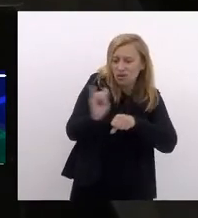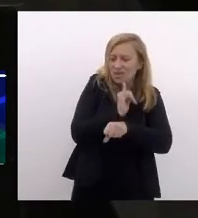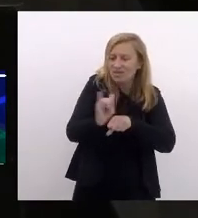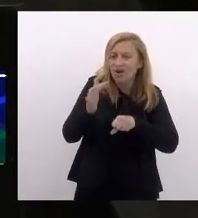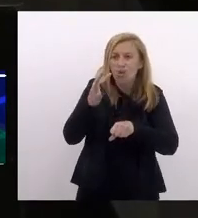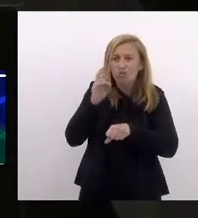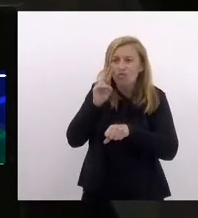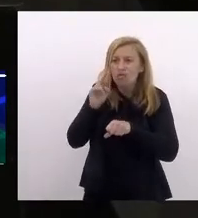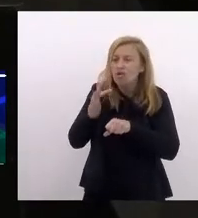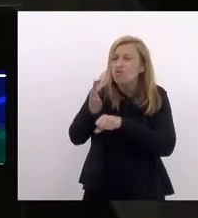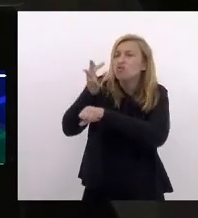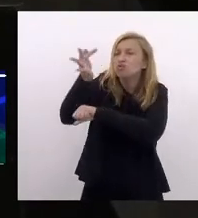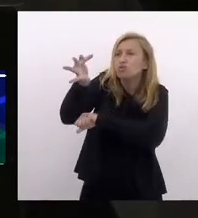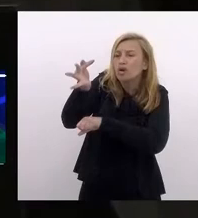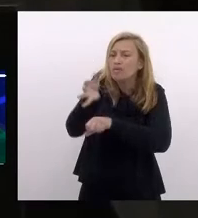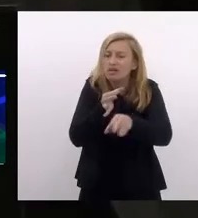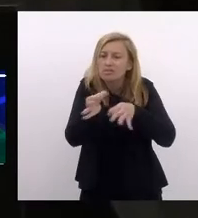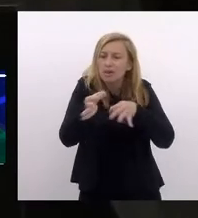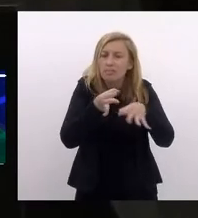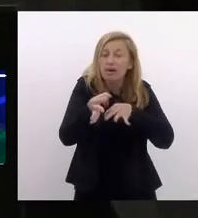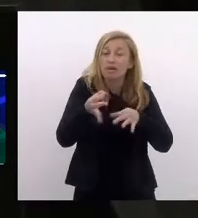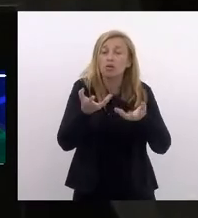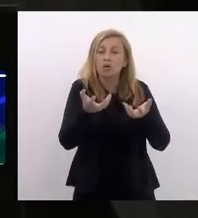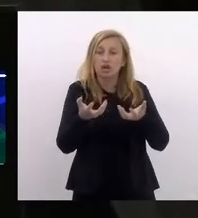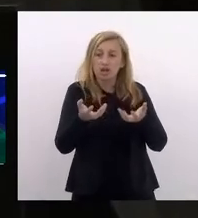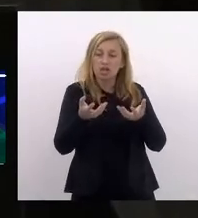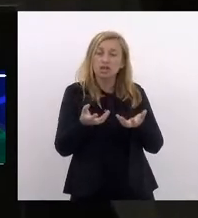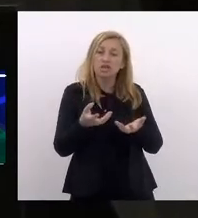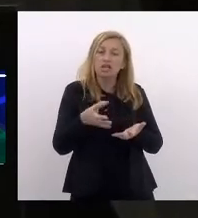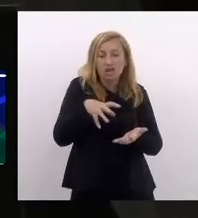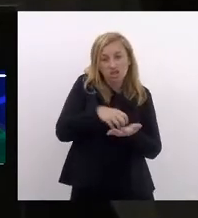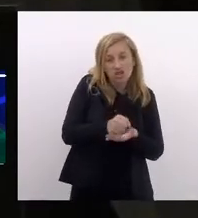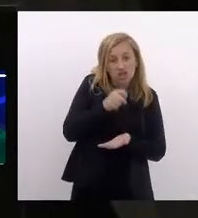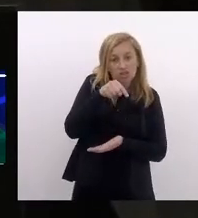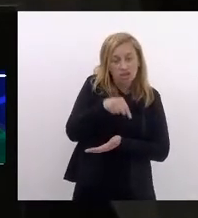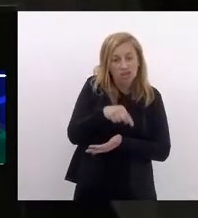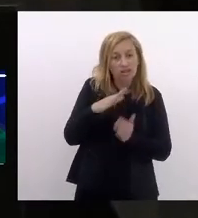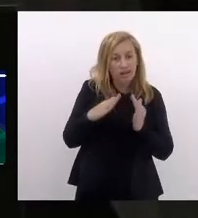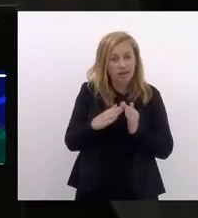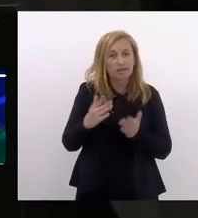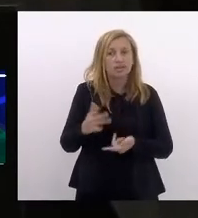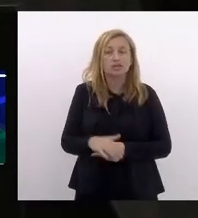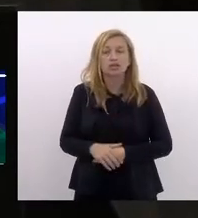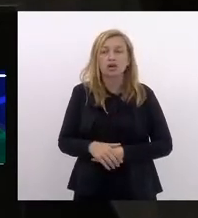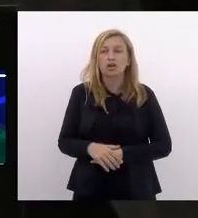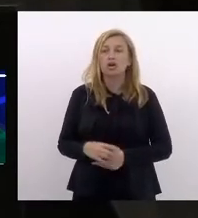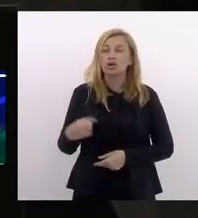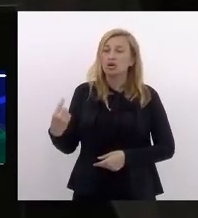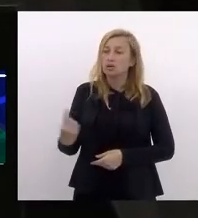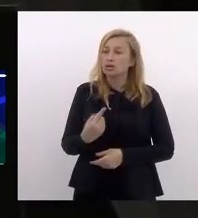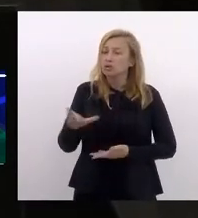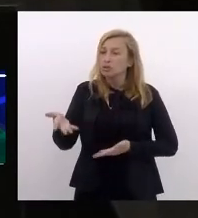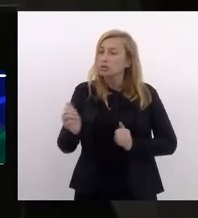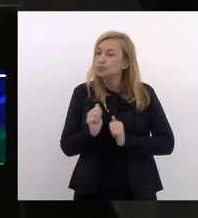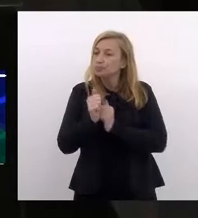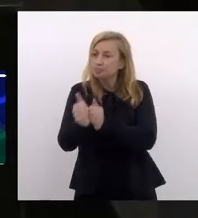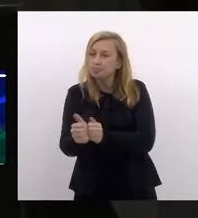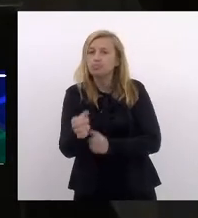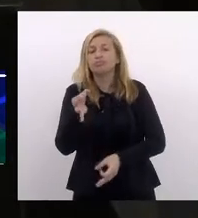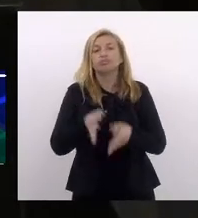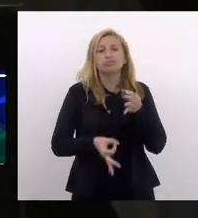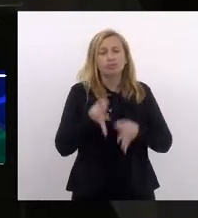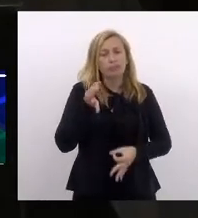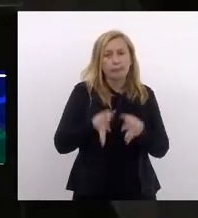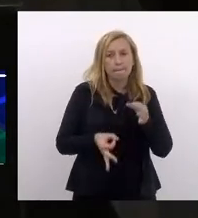também o amanhã. Então, queria deixar assinalado, né, o nosso acompanhamento a esse